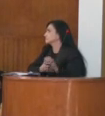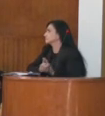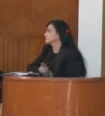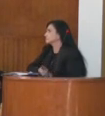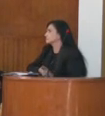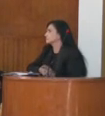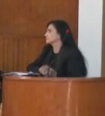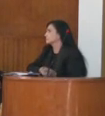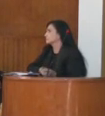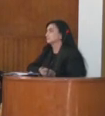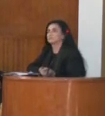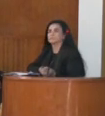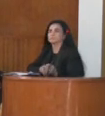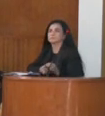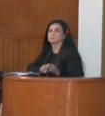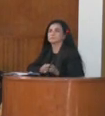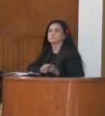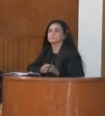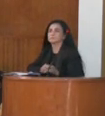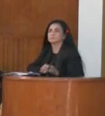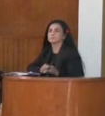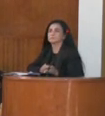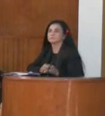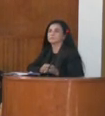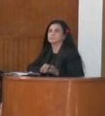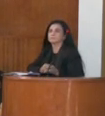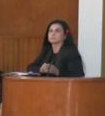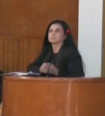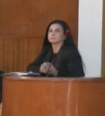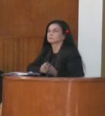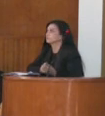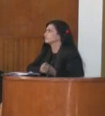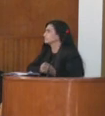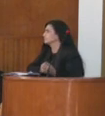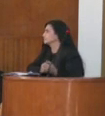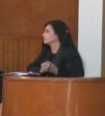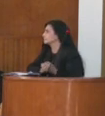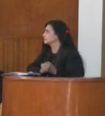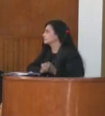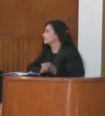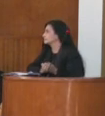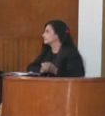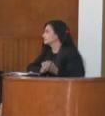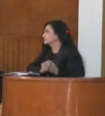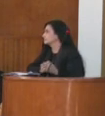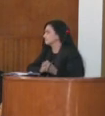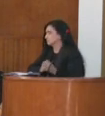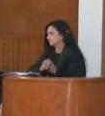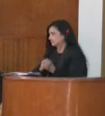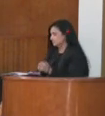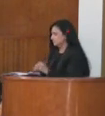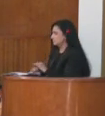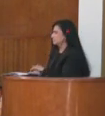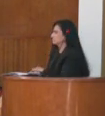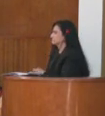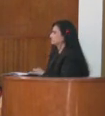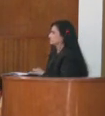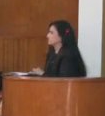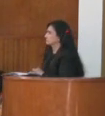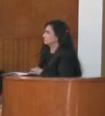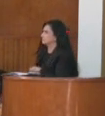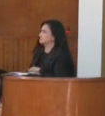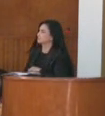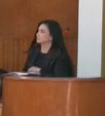Redonda avançou tanto, como Barra Mansa vem avançando. Hoje, na Alerj, além de eu